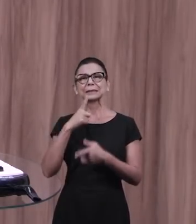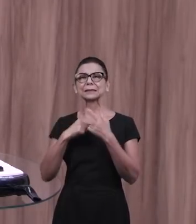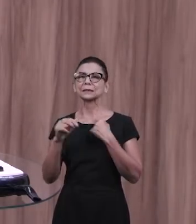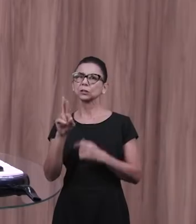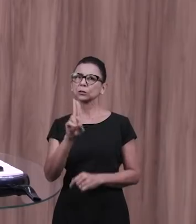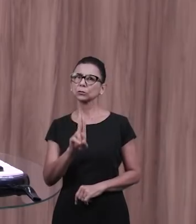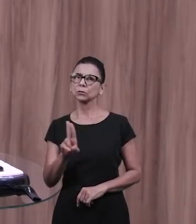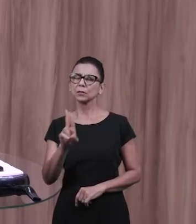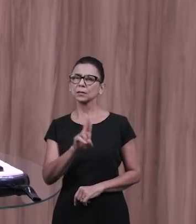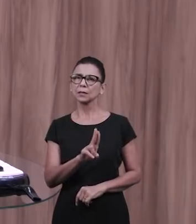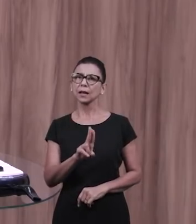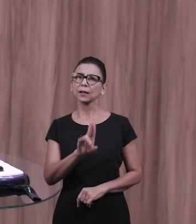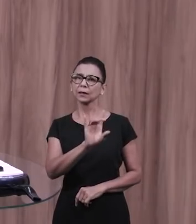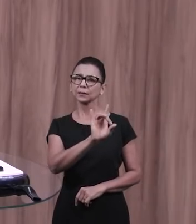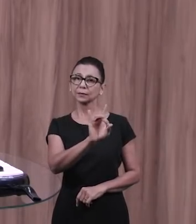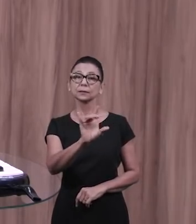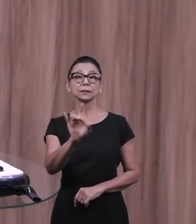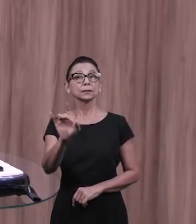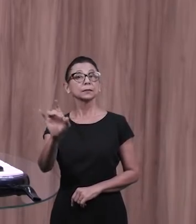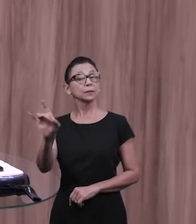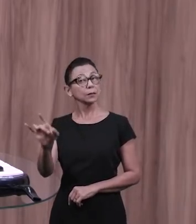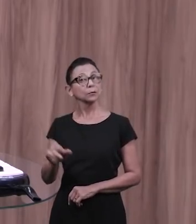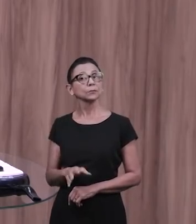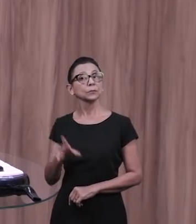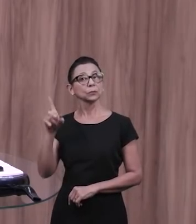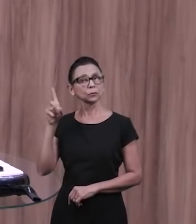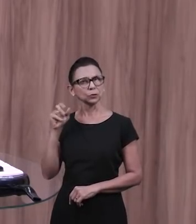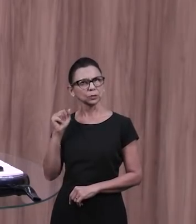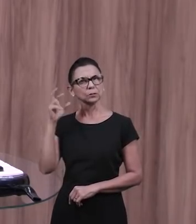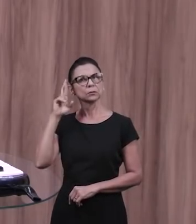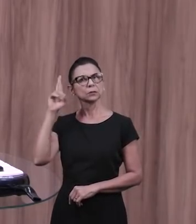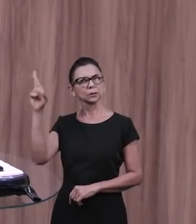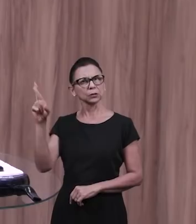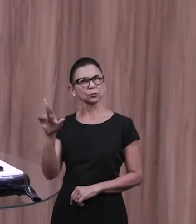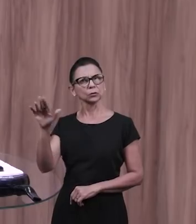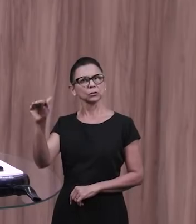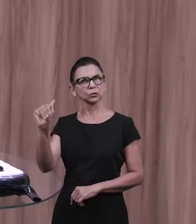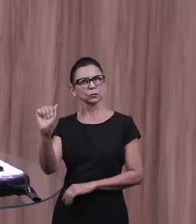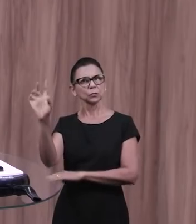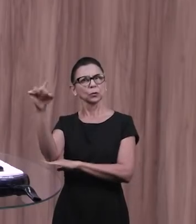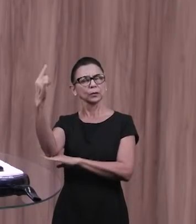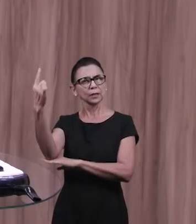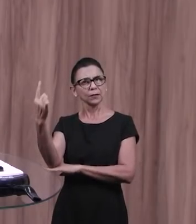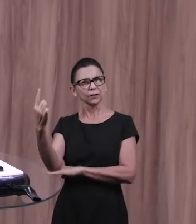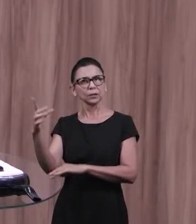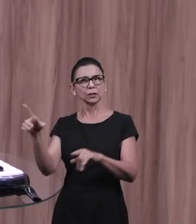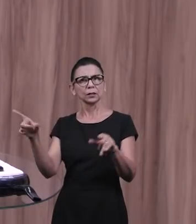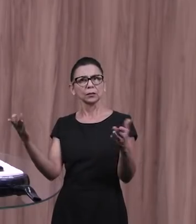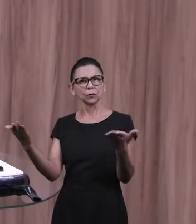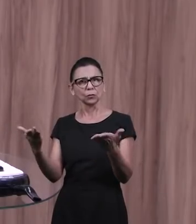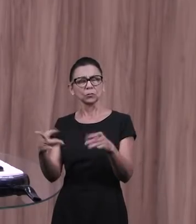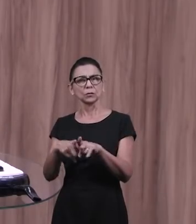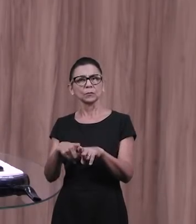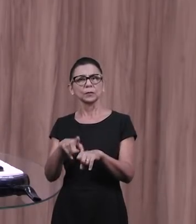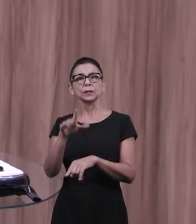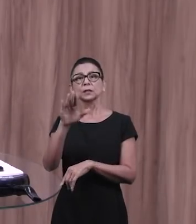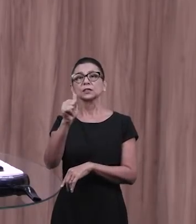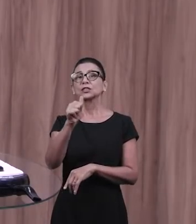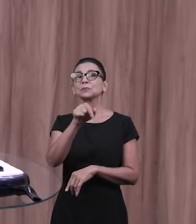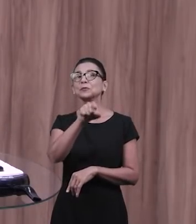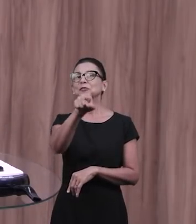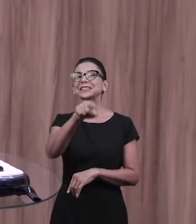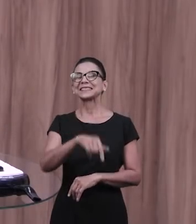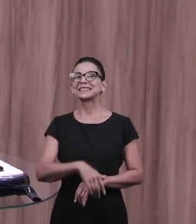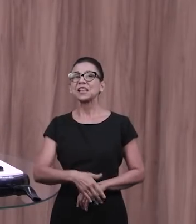ele chamou a Davi, ele também está te chamando. Não perca tempo. Ele te chama